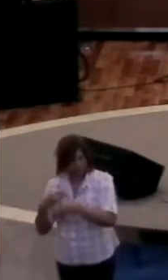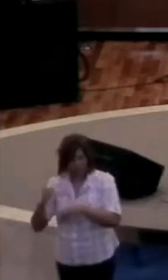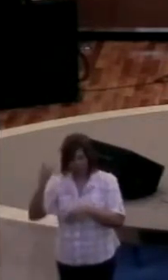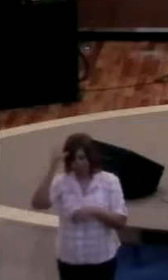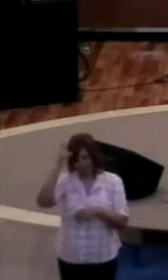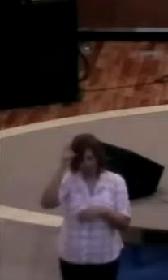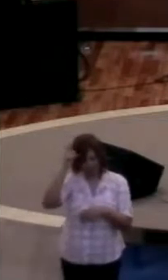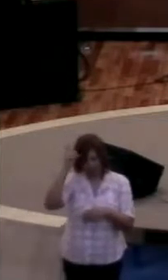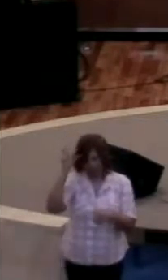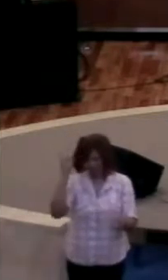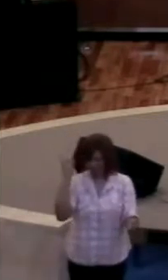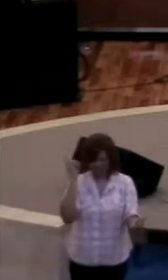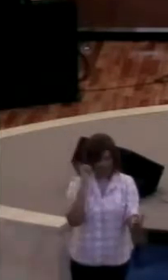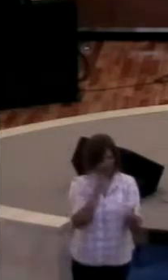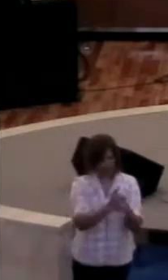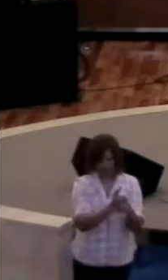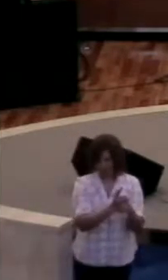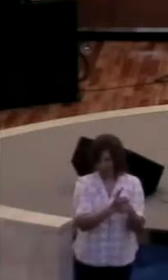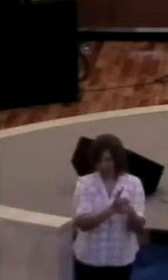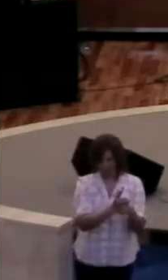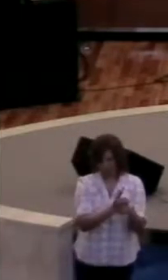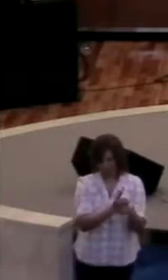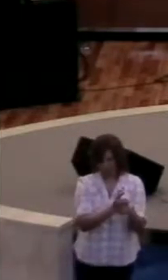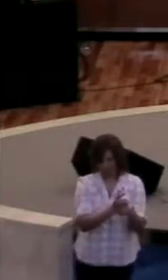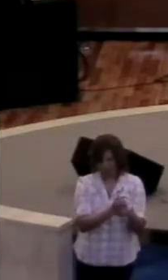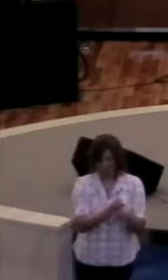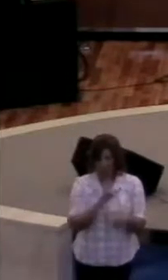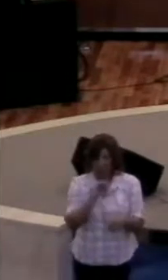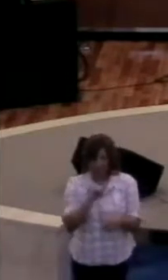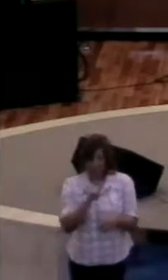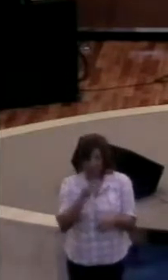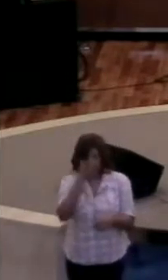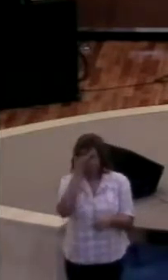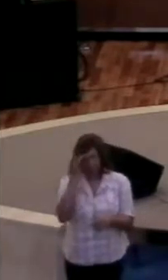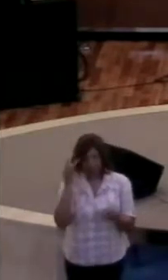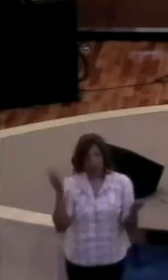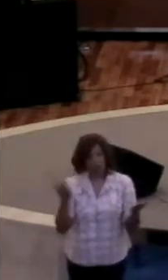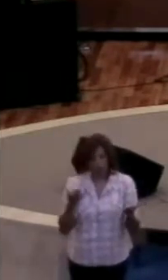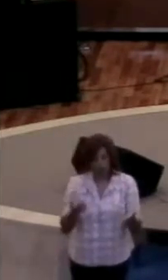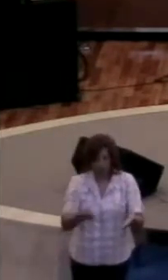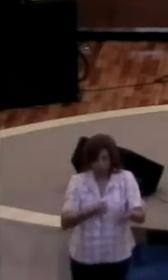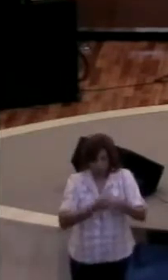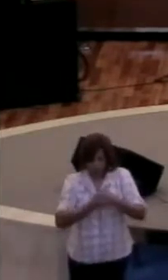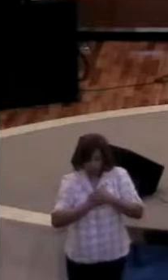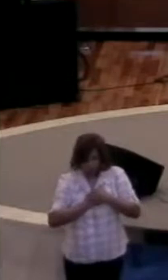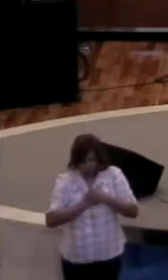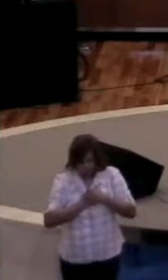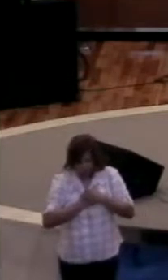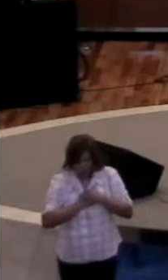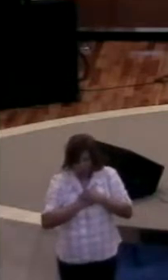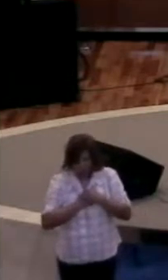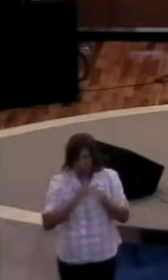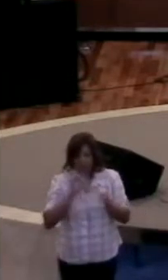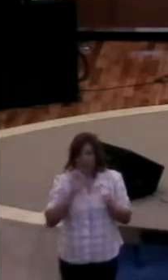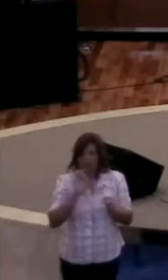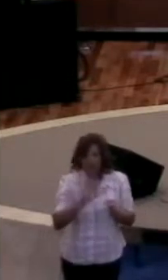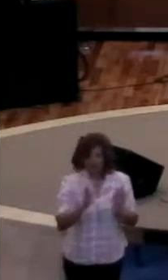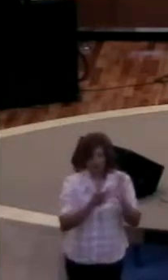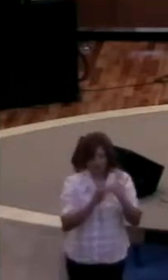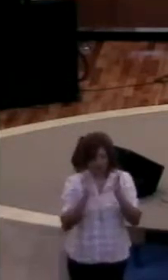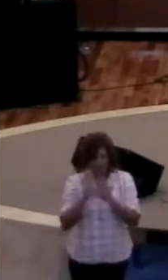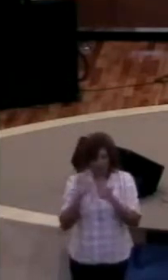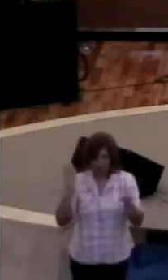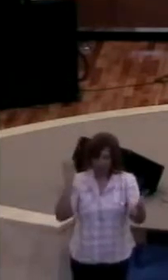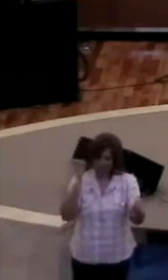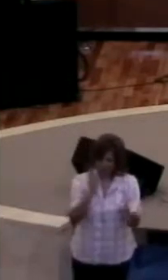onde estava. Se você está escondido à sombra do Onipotente, nem o diabo vai te achar. Porque o que habita